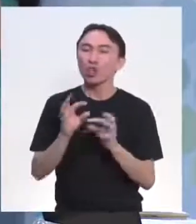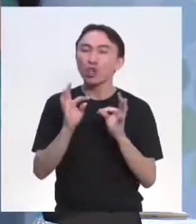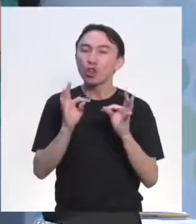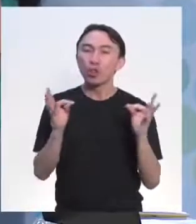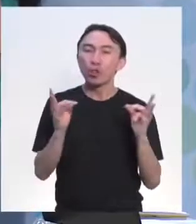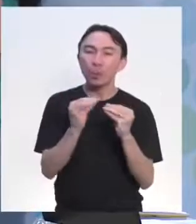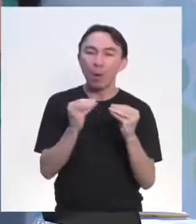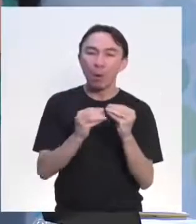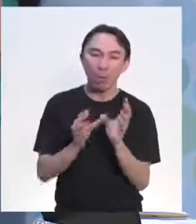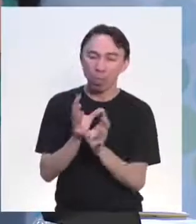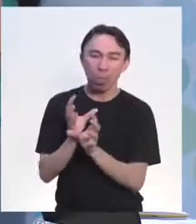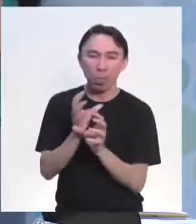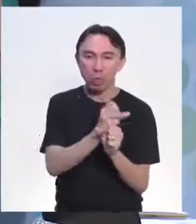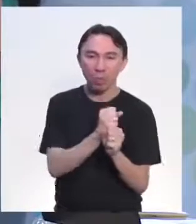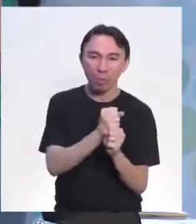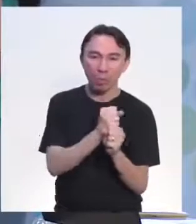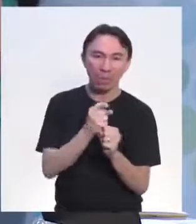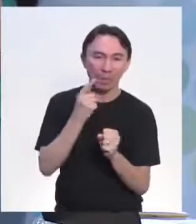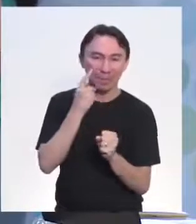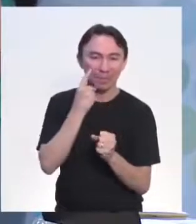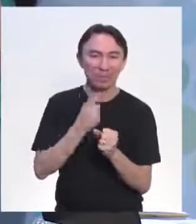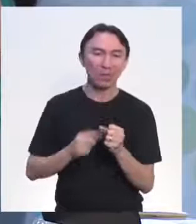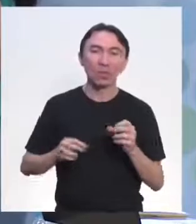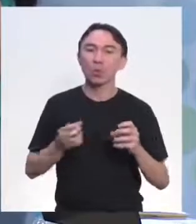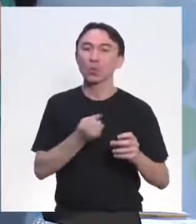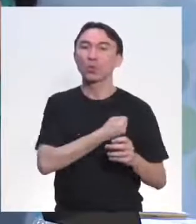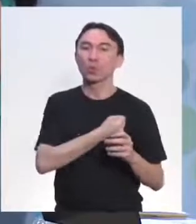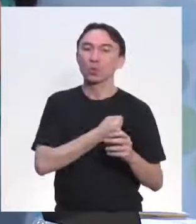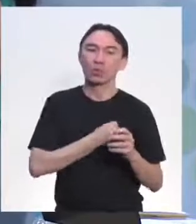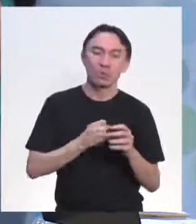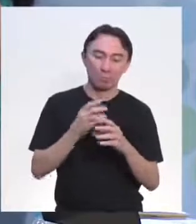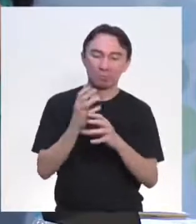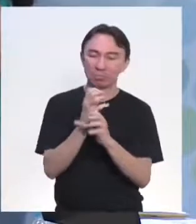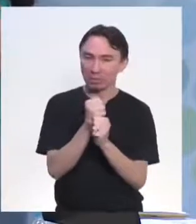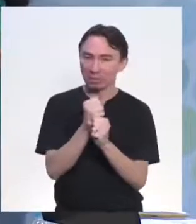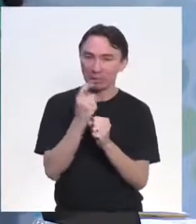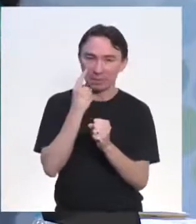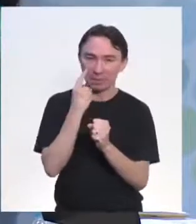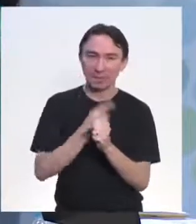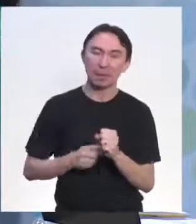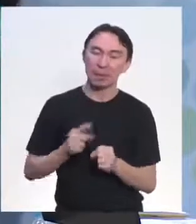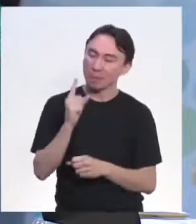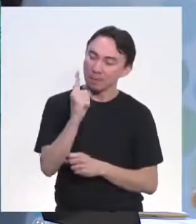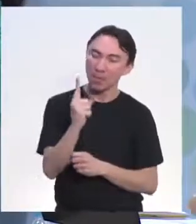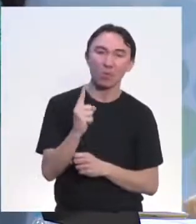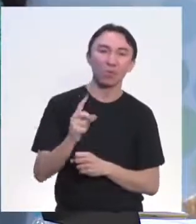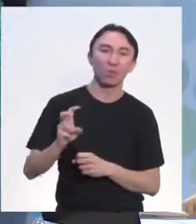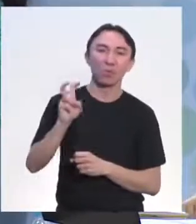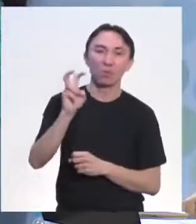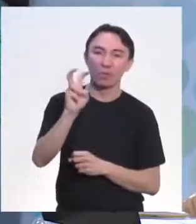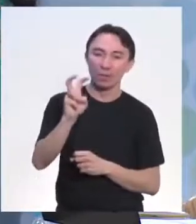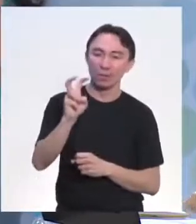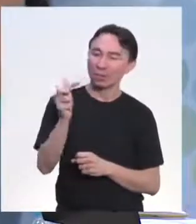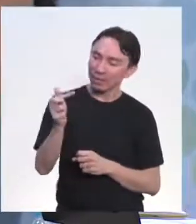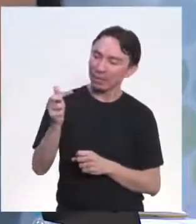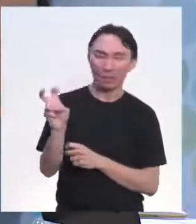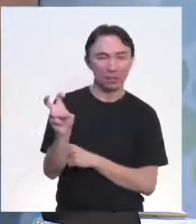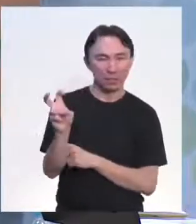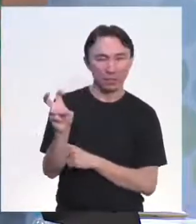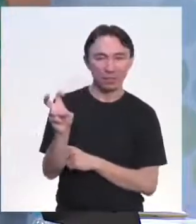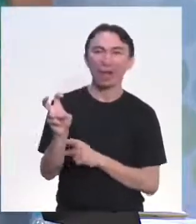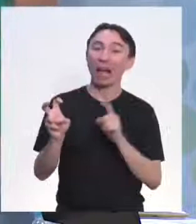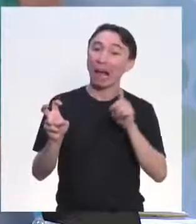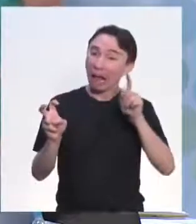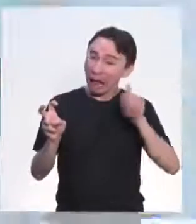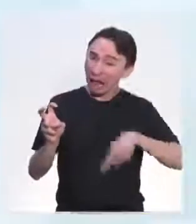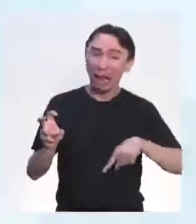com 5, 7, 5, 1. Então, este é o total